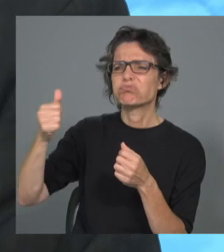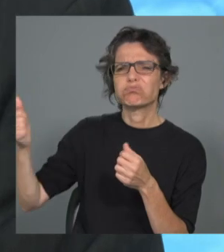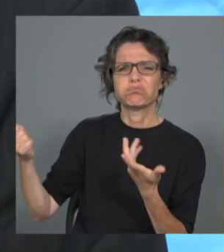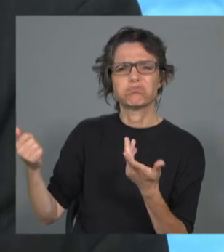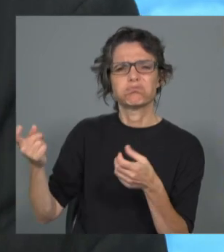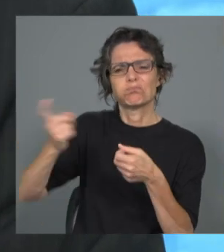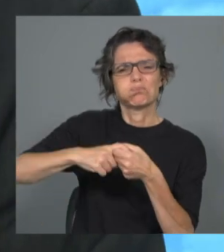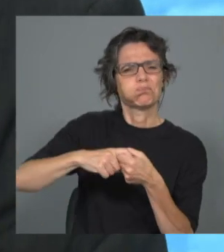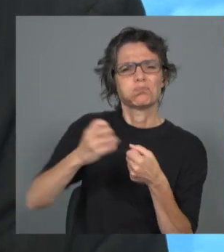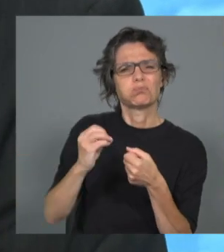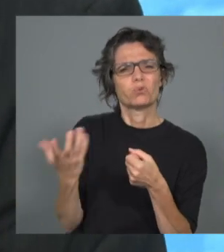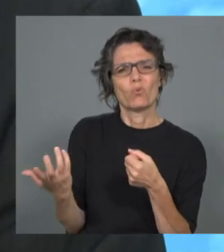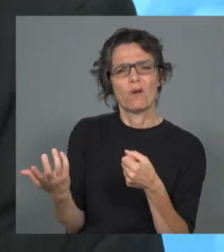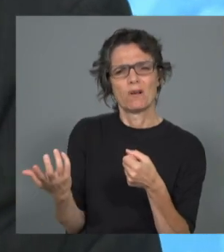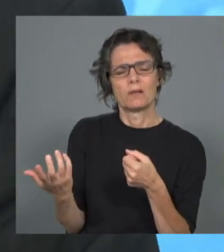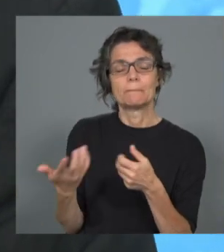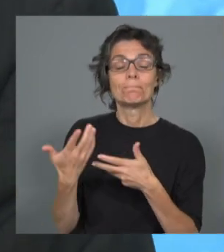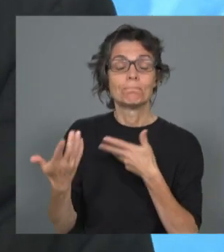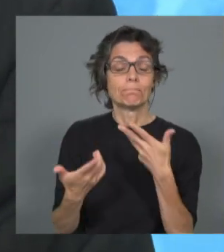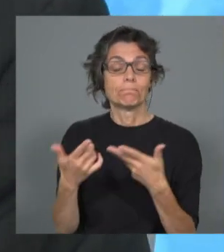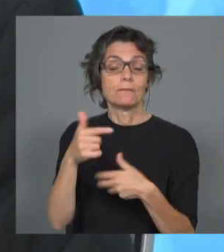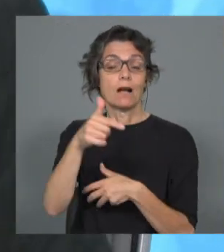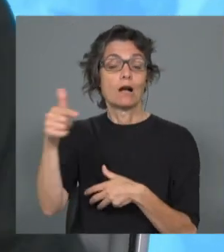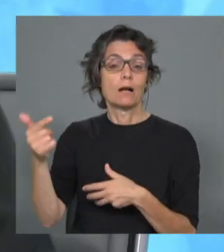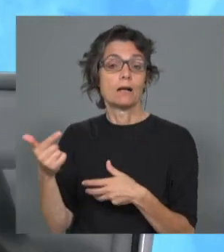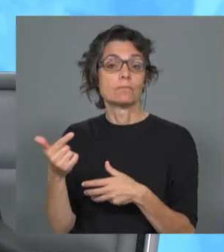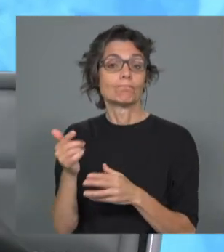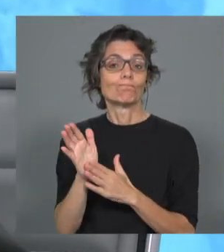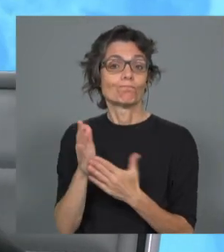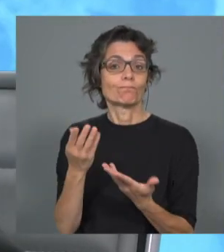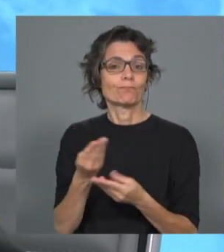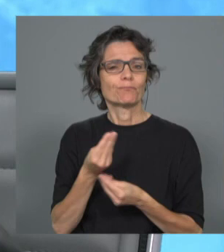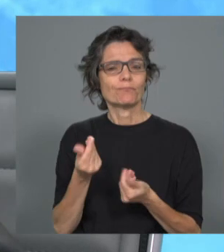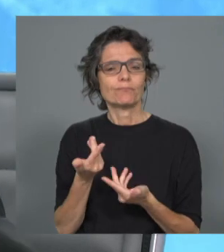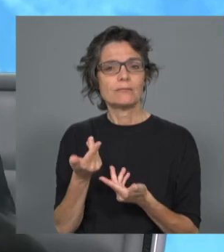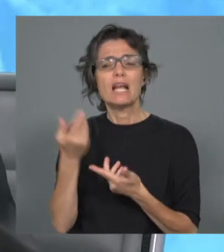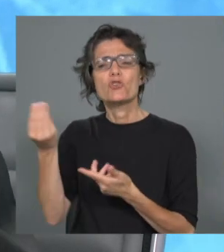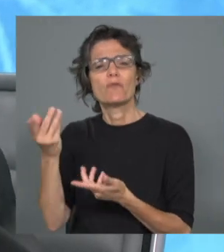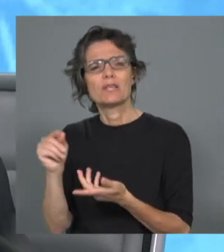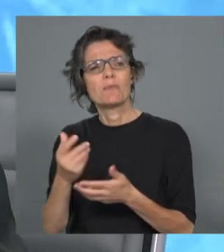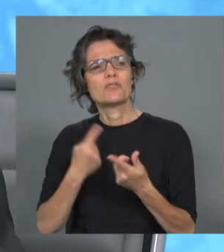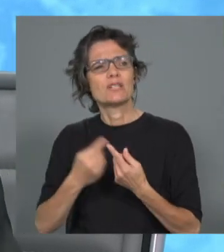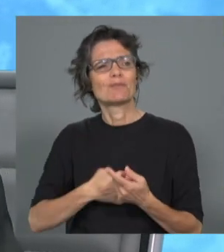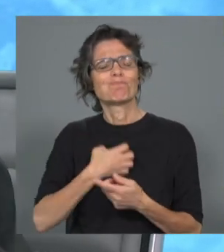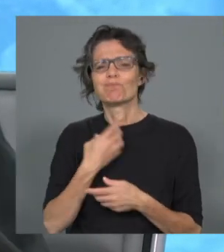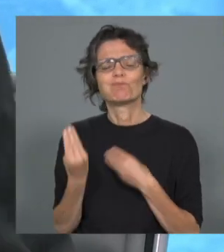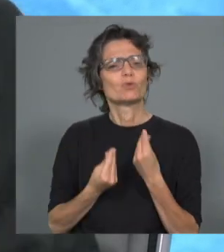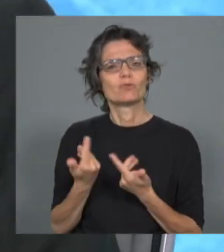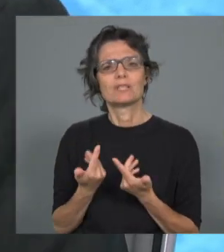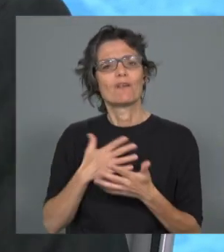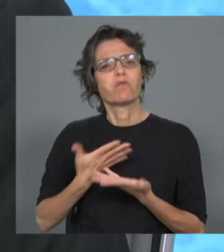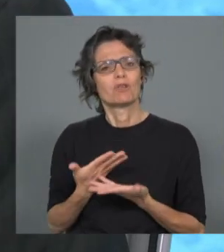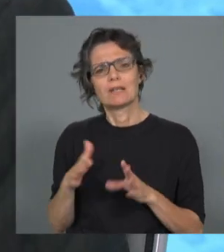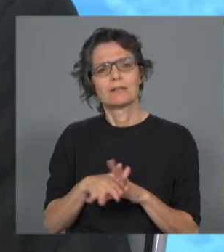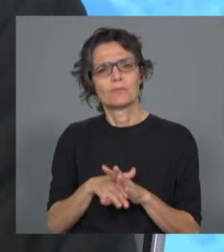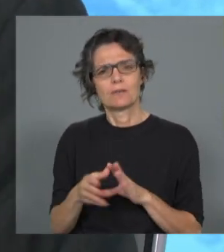até agora, num caso ou no outro, sobretudo, não se têm sentido muito motivados a participar. Quer dizer, nós não temos conseguido